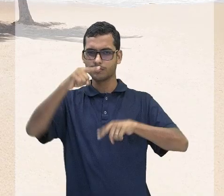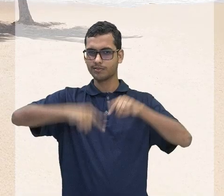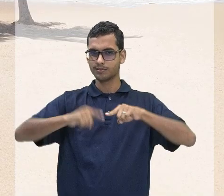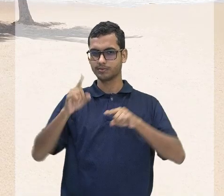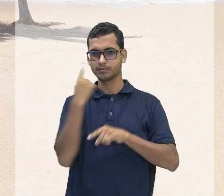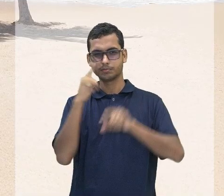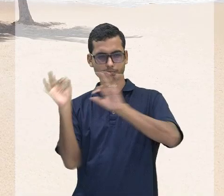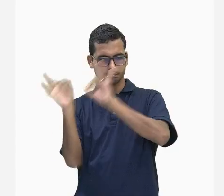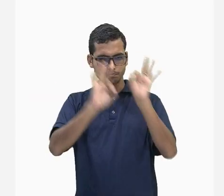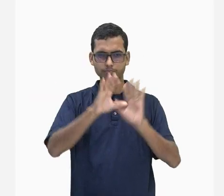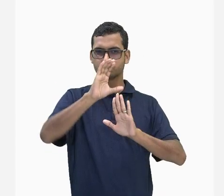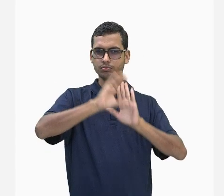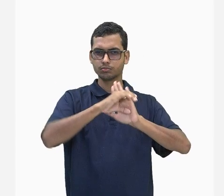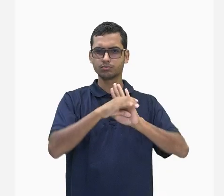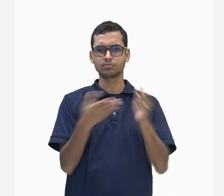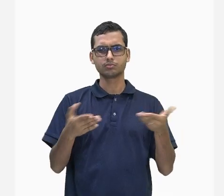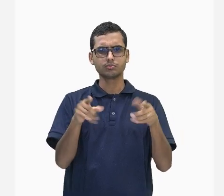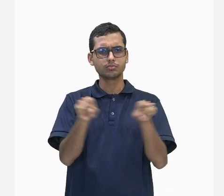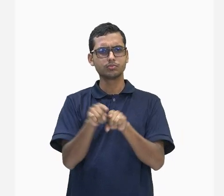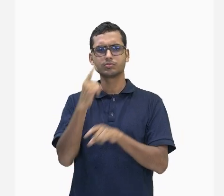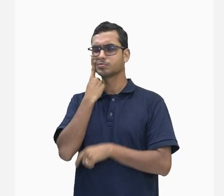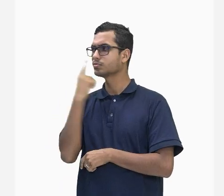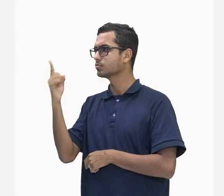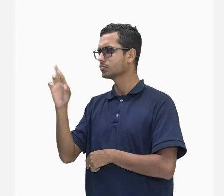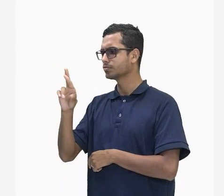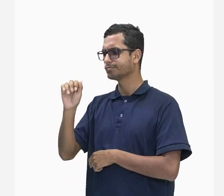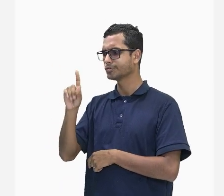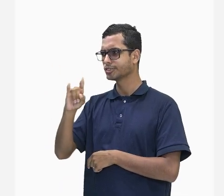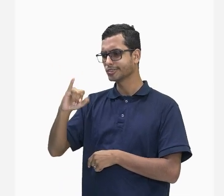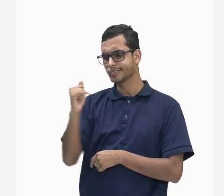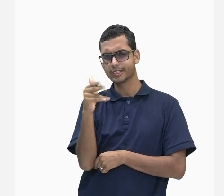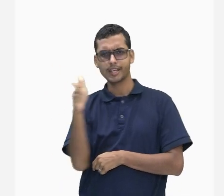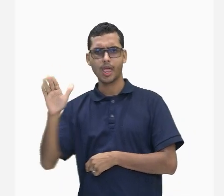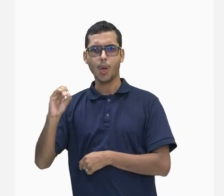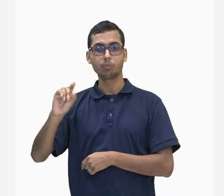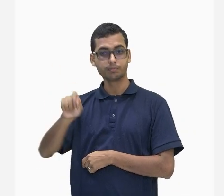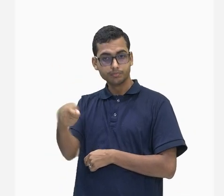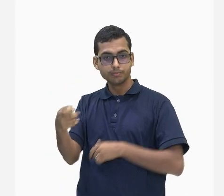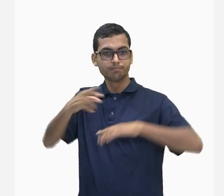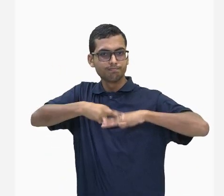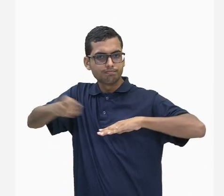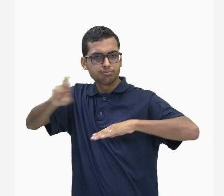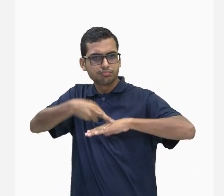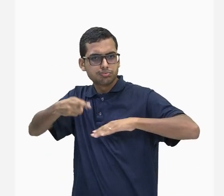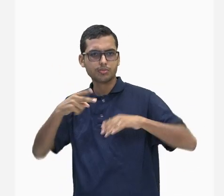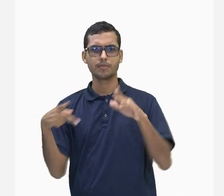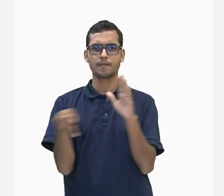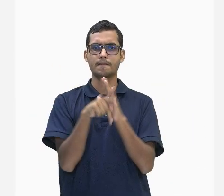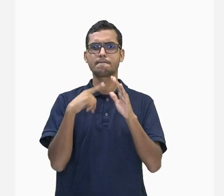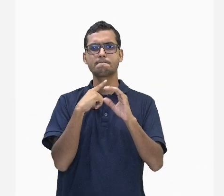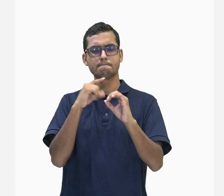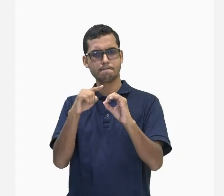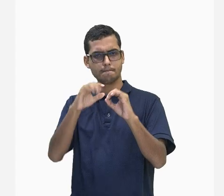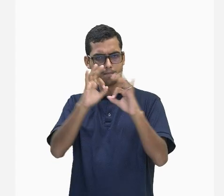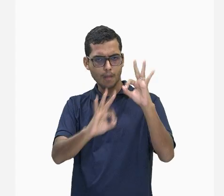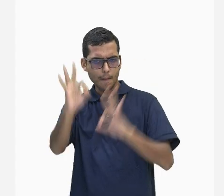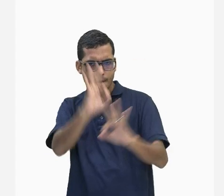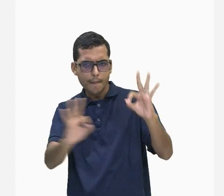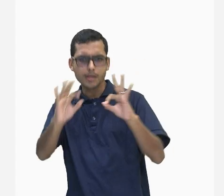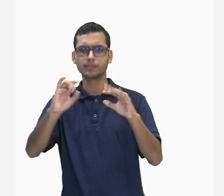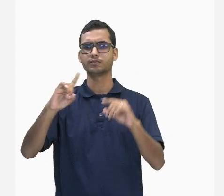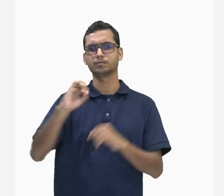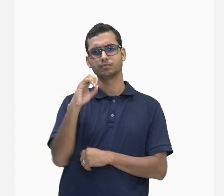de radiação? Radiação é a emissão e deslocamento de energia na forma de partículas ou ondas